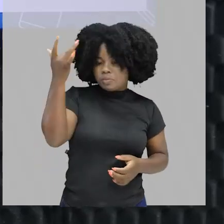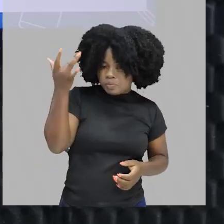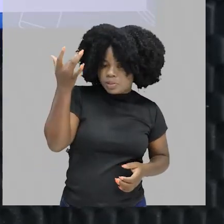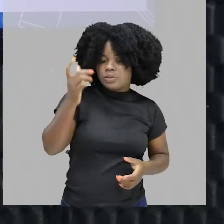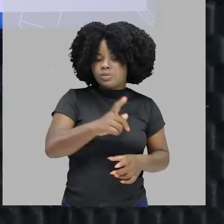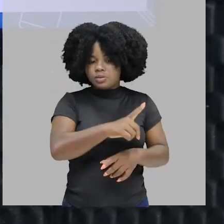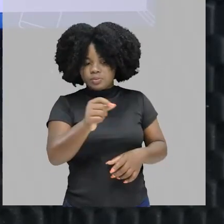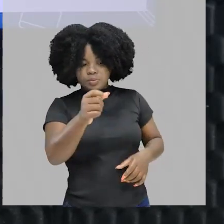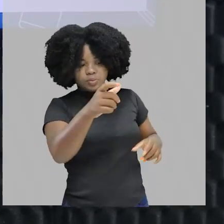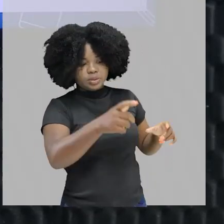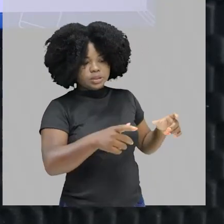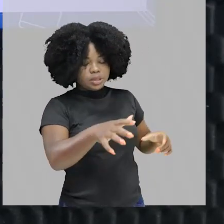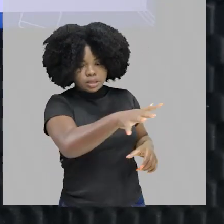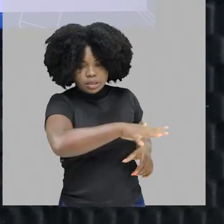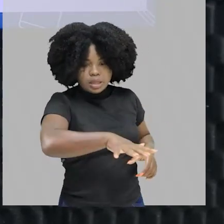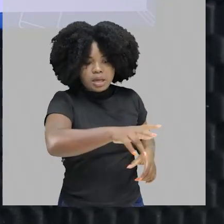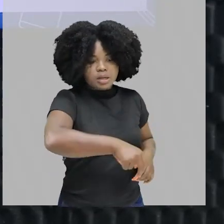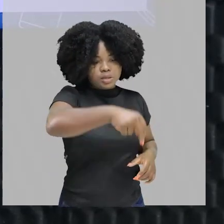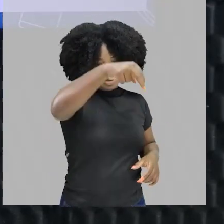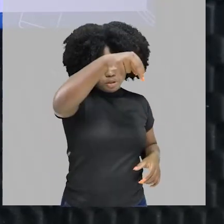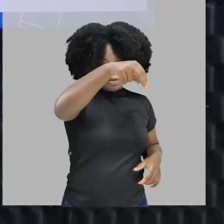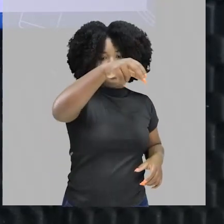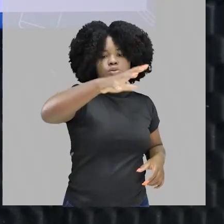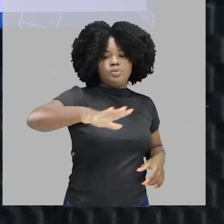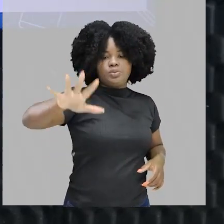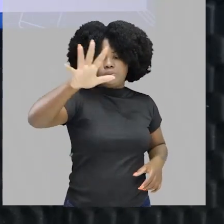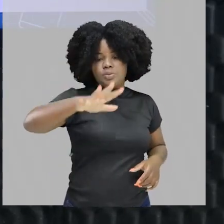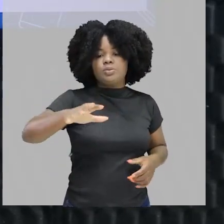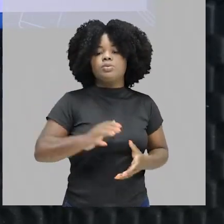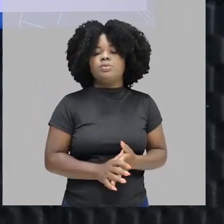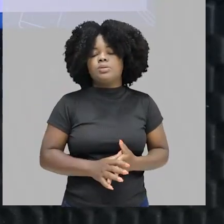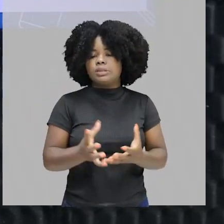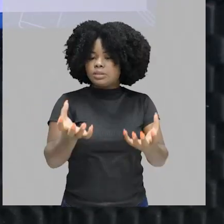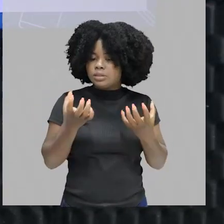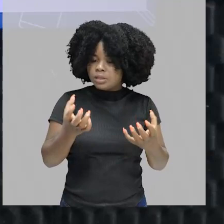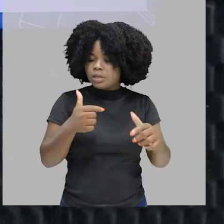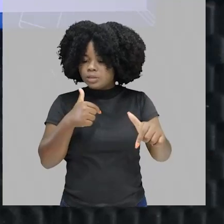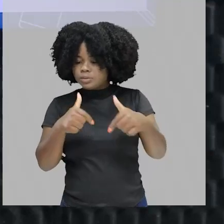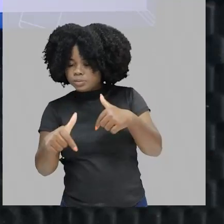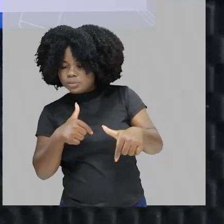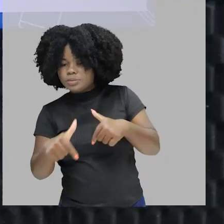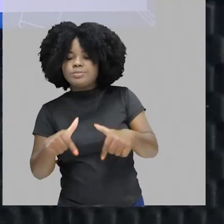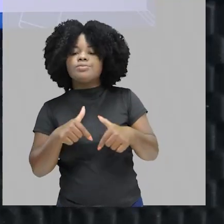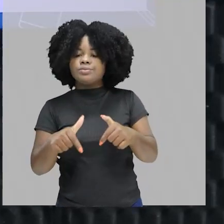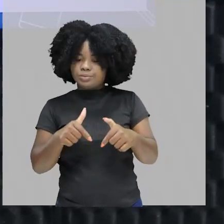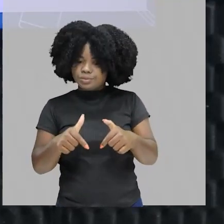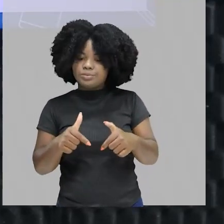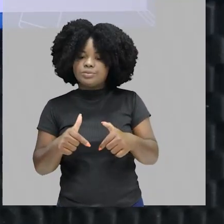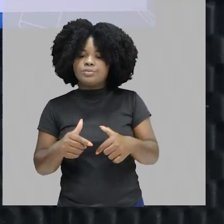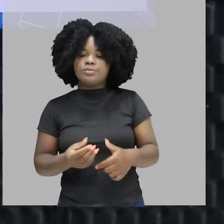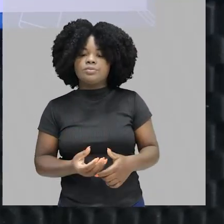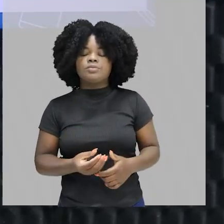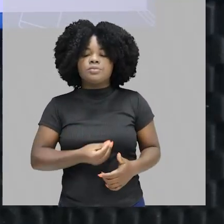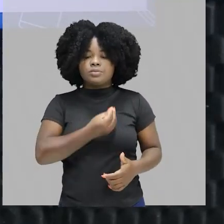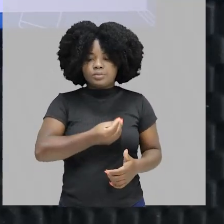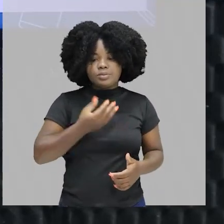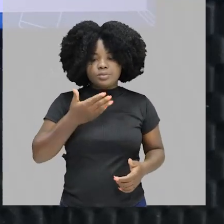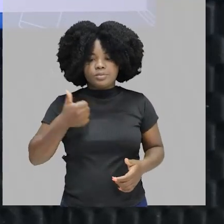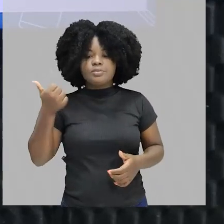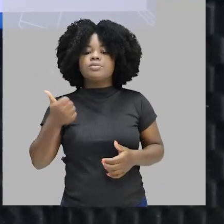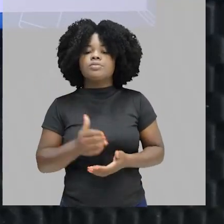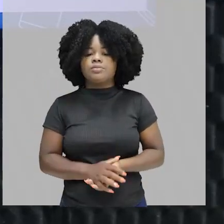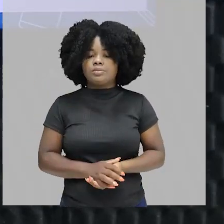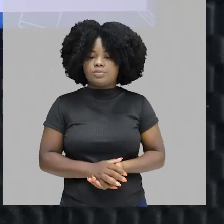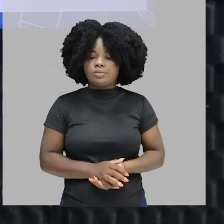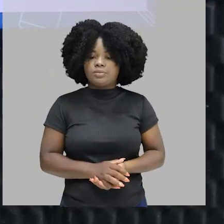destas regiões norte e nordeste em busca de emprego e melhor condição de vida na região que se industrializava e urbanizava, que era